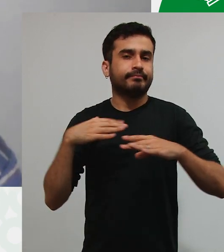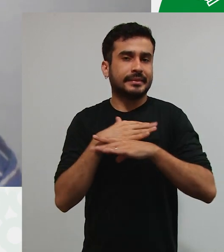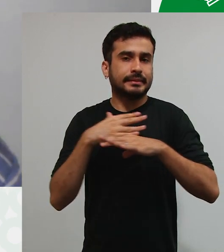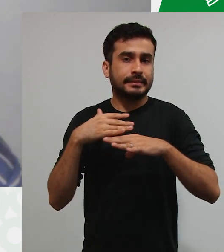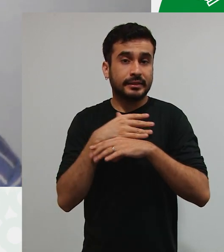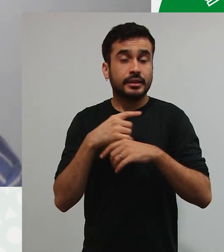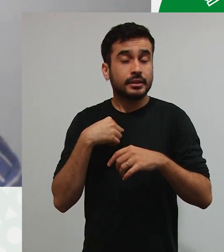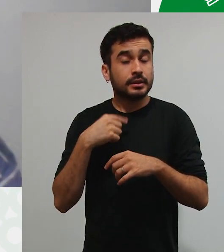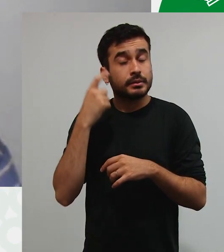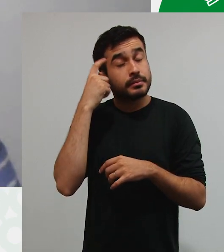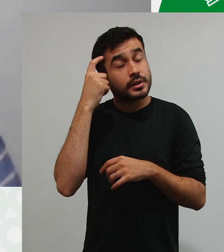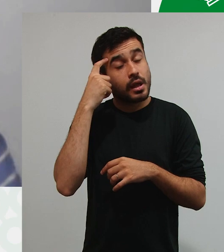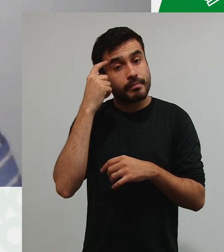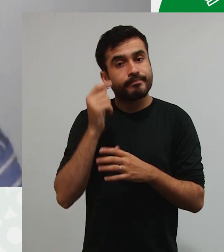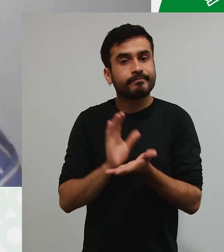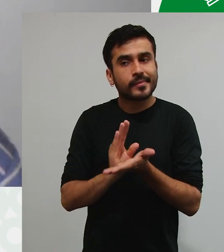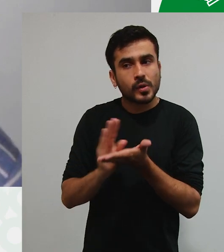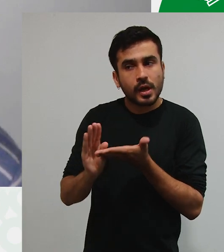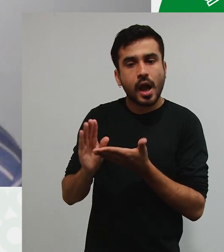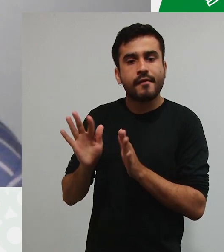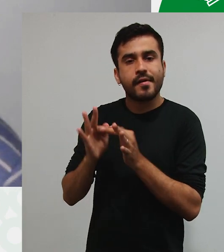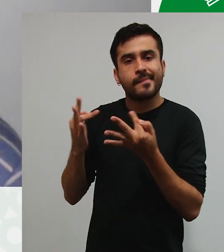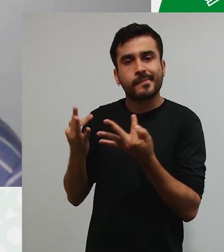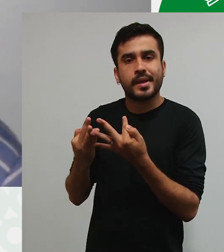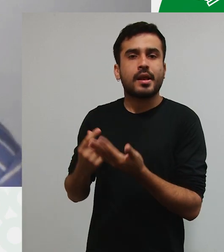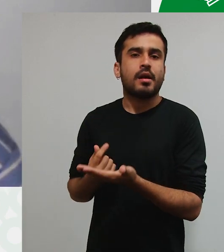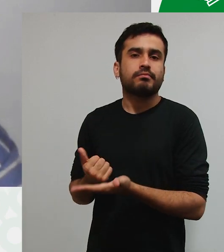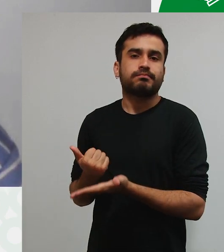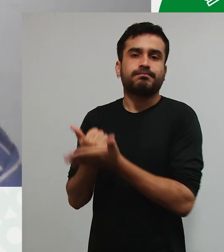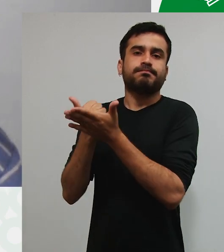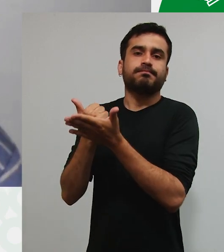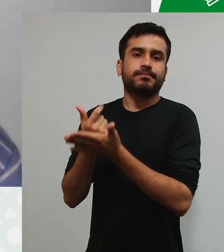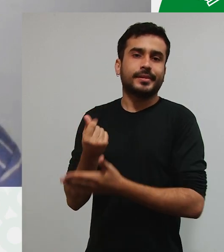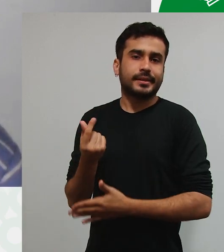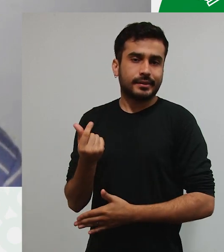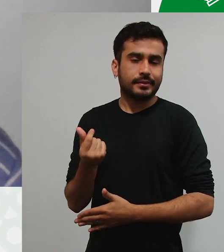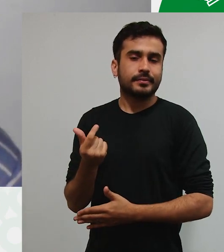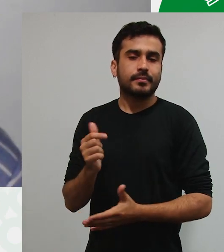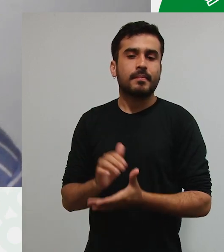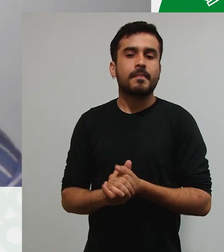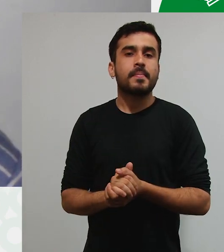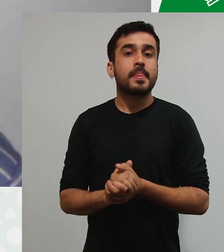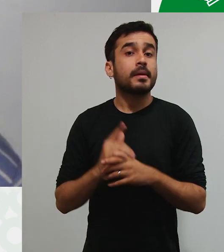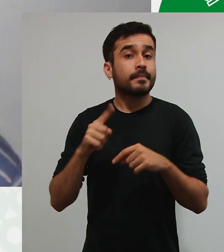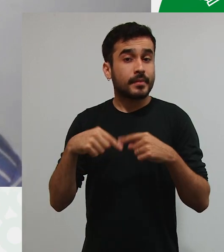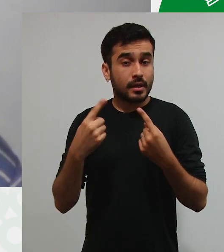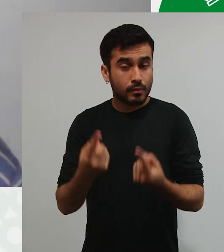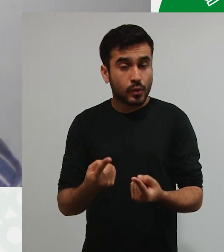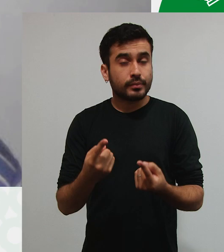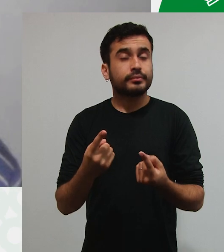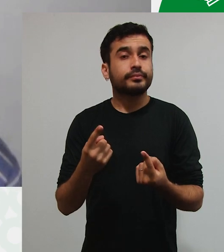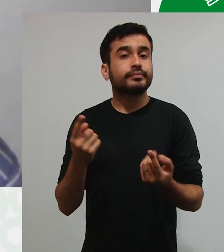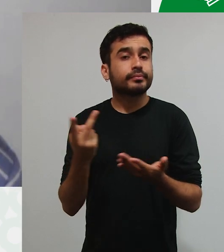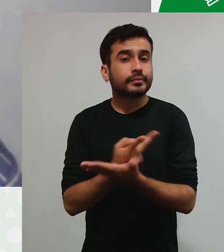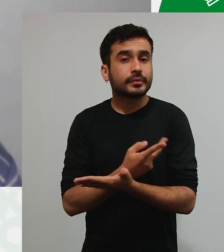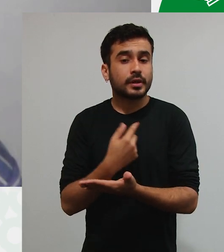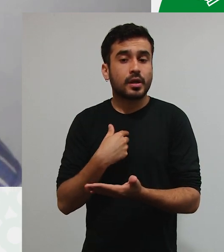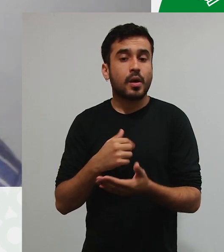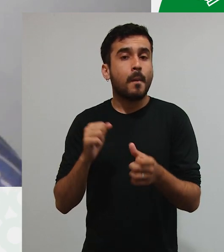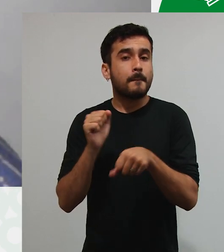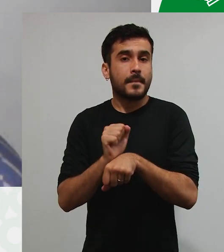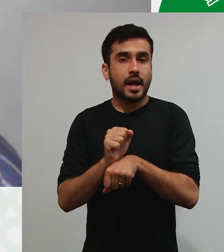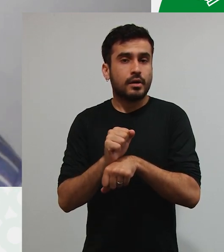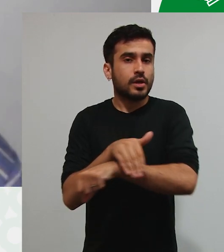da cidade, de estar nas ruas da cidade com o intuito de ajudar financeiramente a família. Logo depois disso, eu saio das ruas,